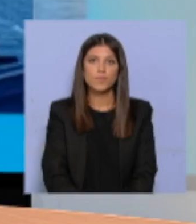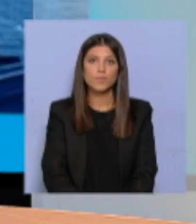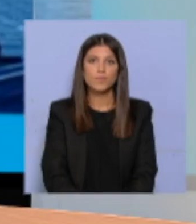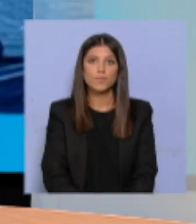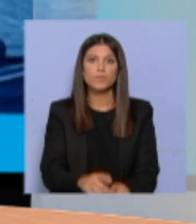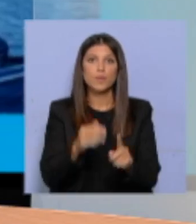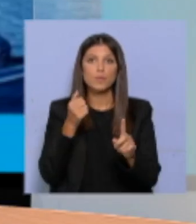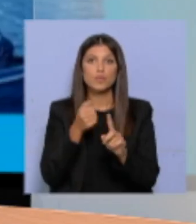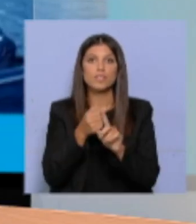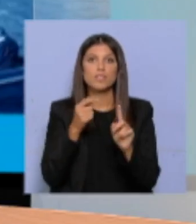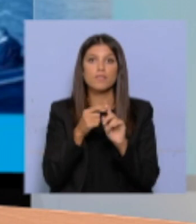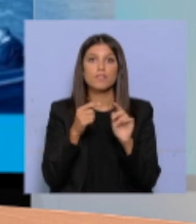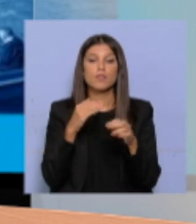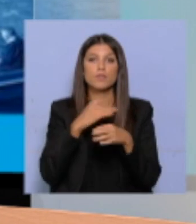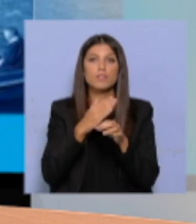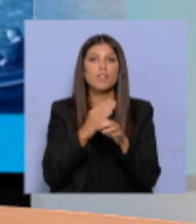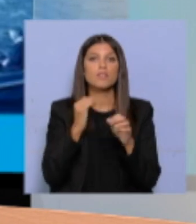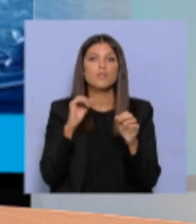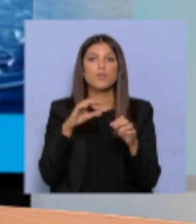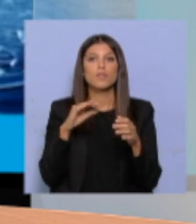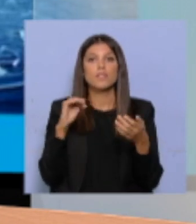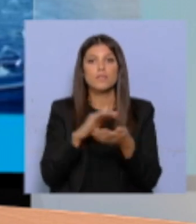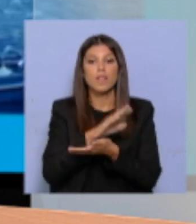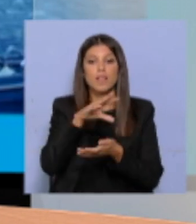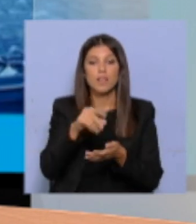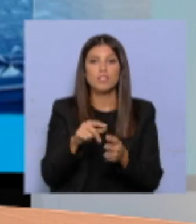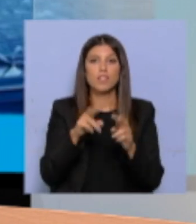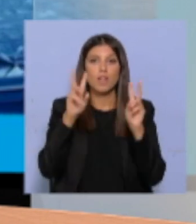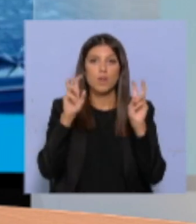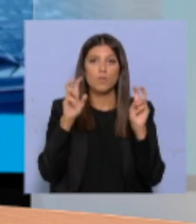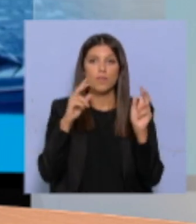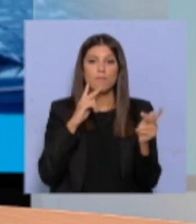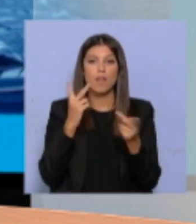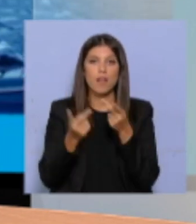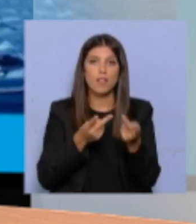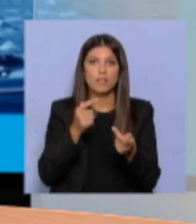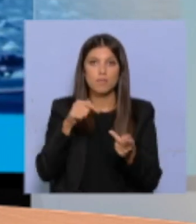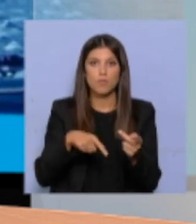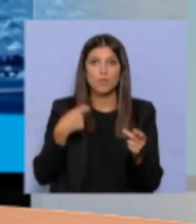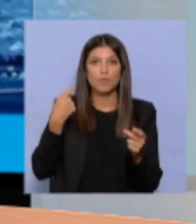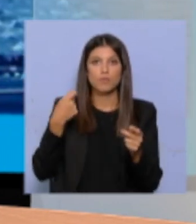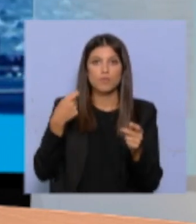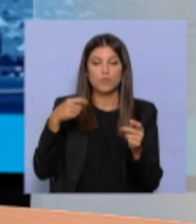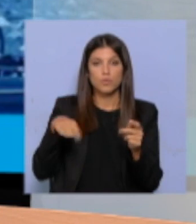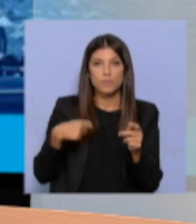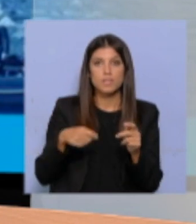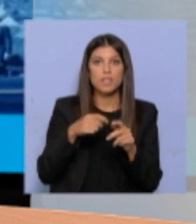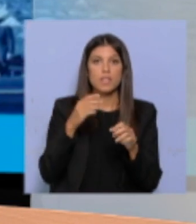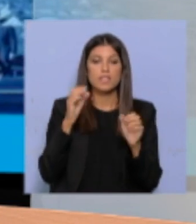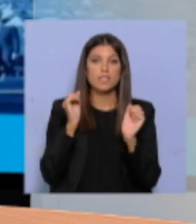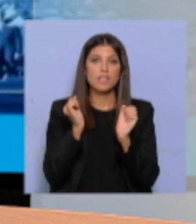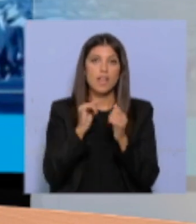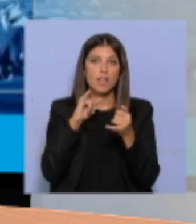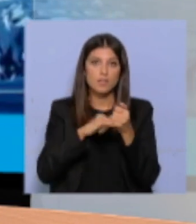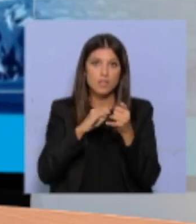Os desafios ao setor da imprensa regional, um tema que analisamos hoje com o presidente da Associação de Imprensa